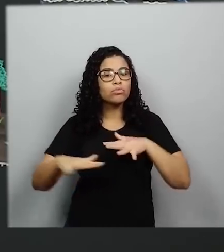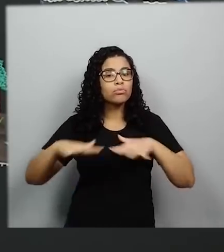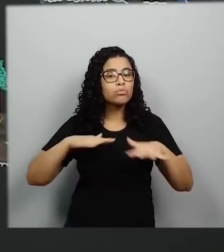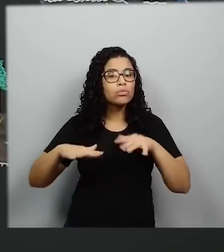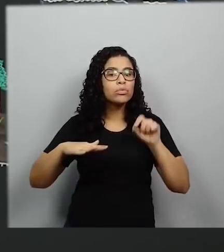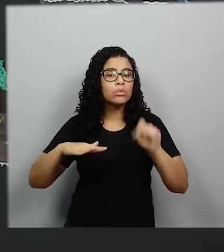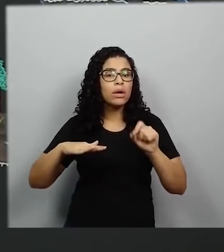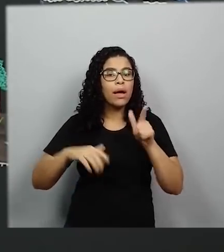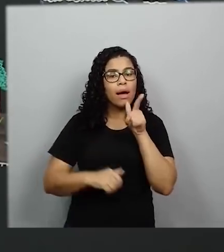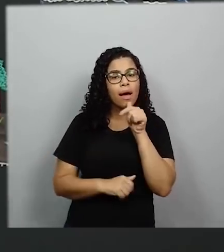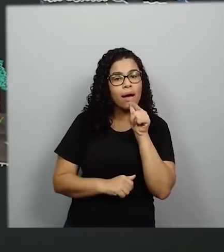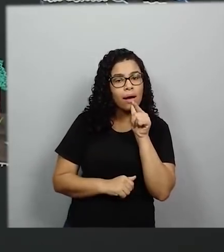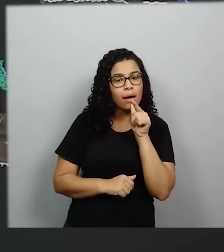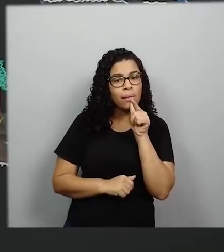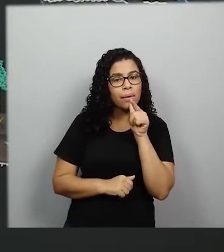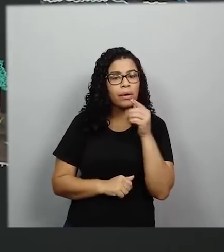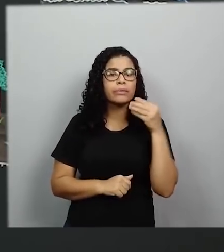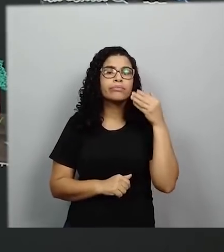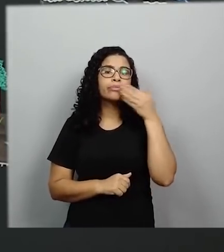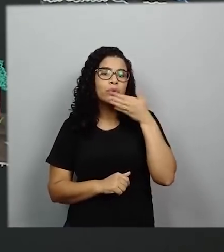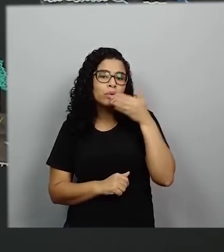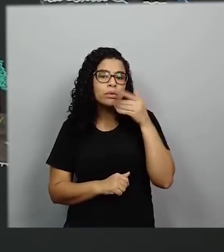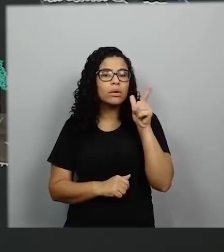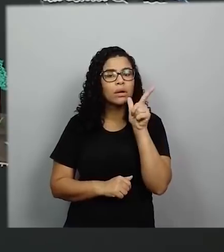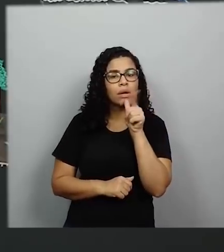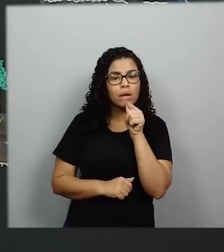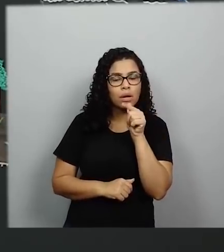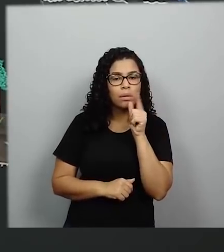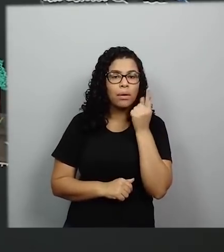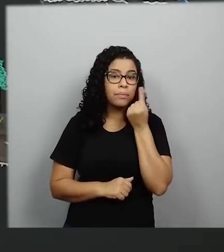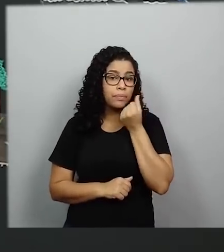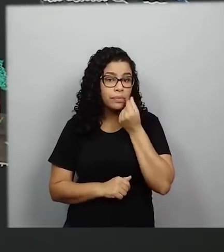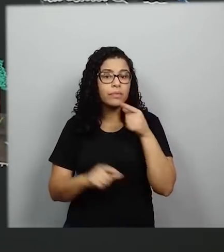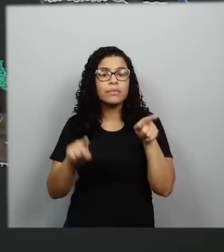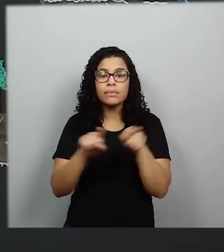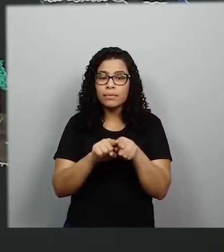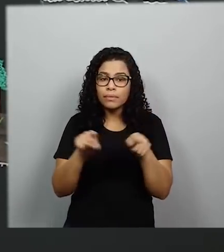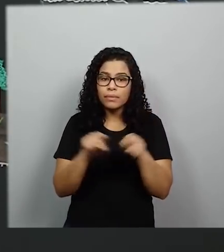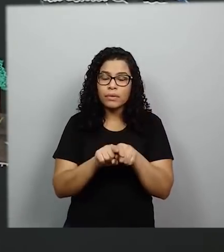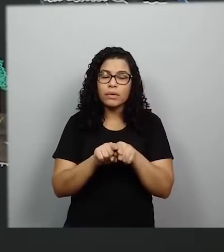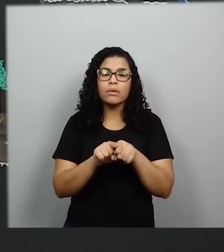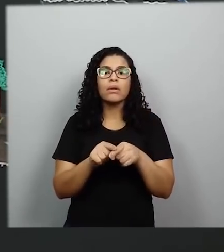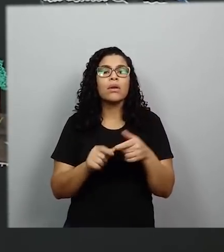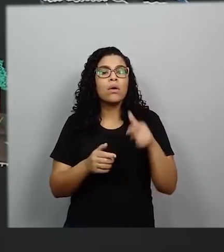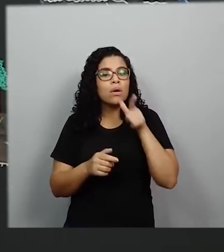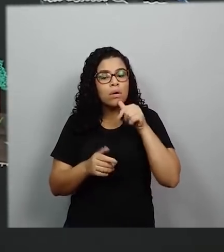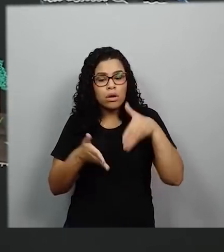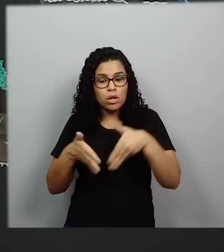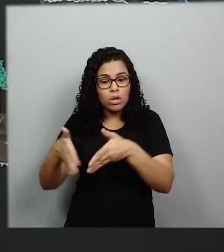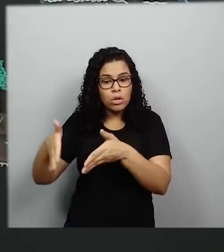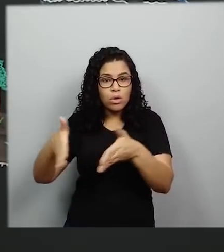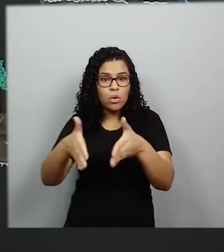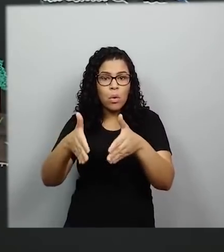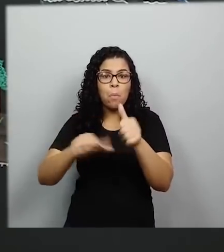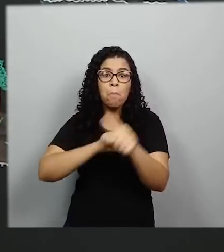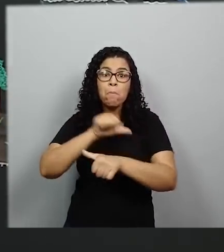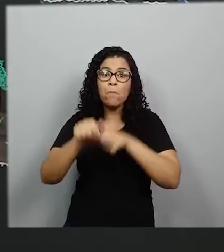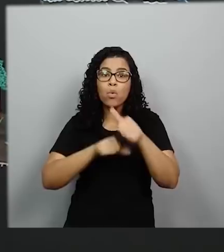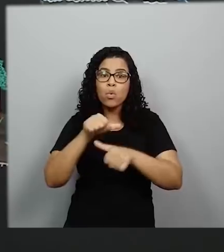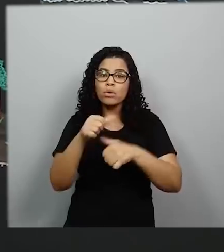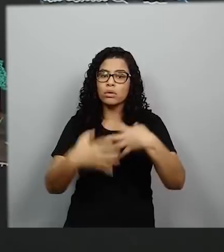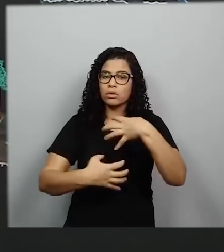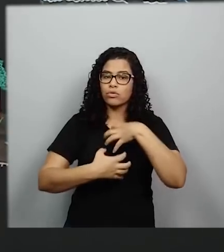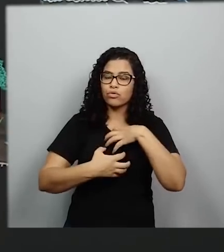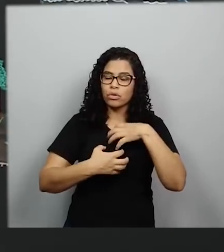doce, água salgada, pode interferir também na questão do fluxo dos rios, são rios que mudam de